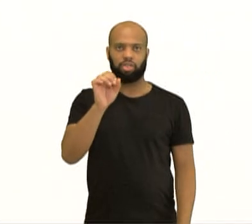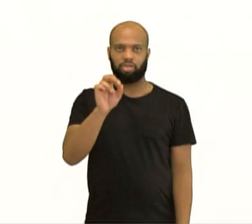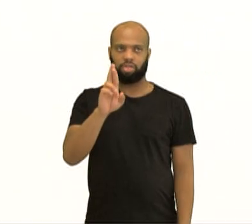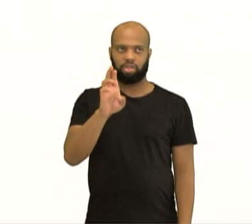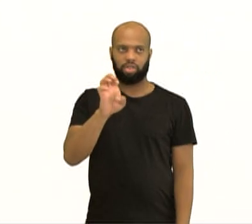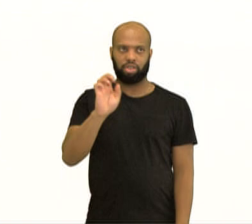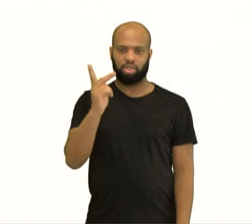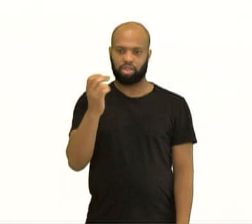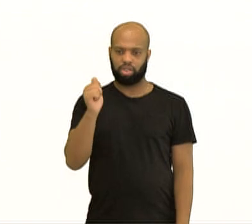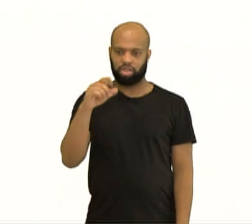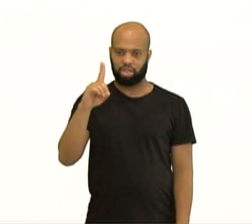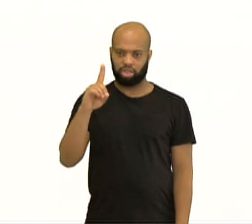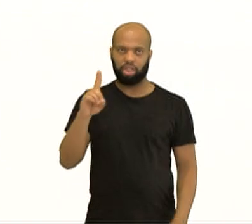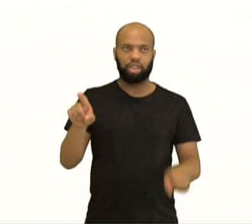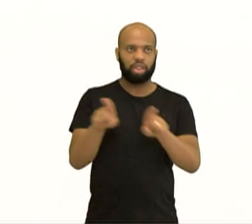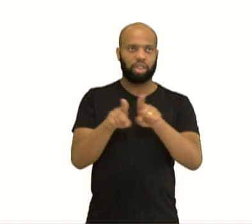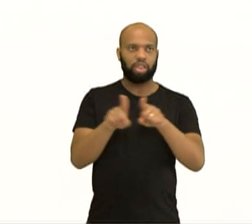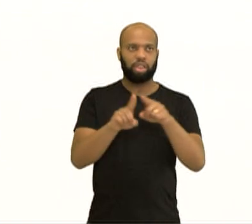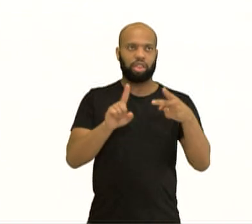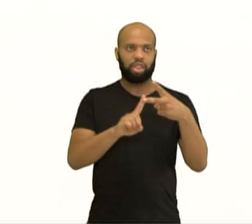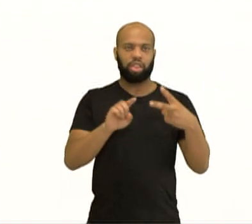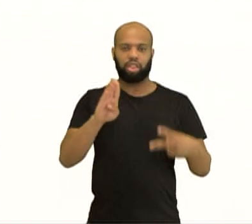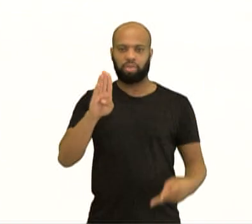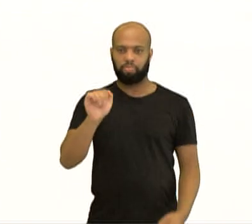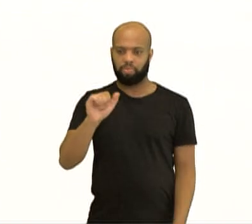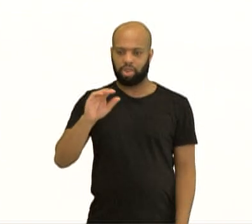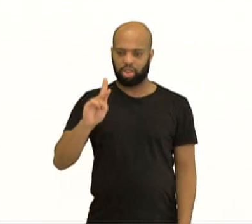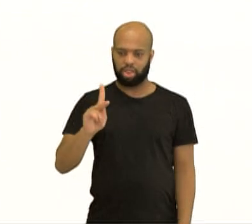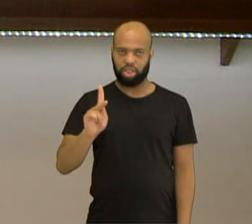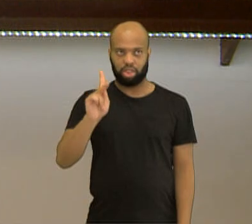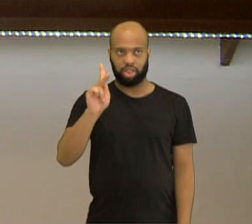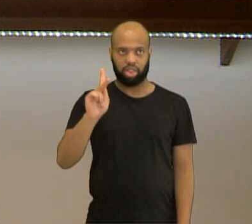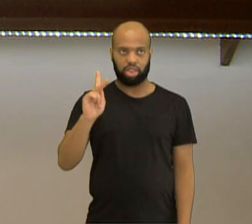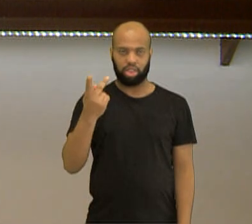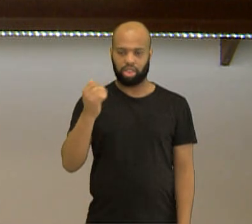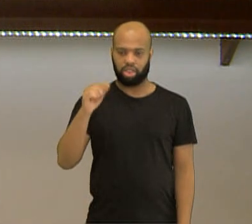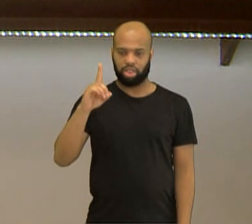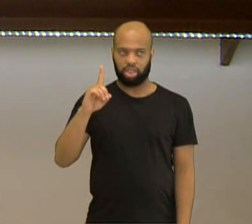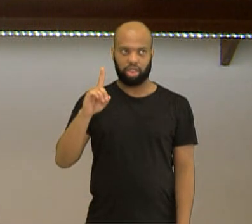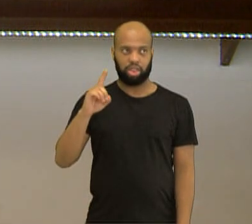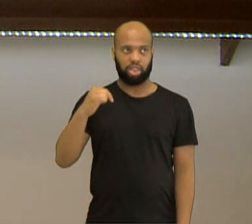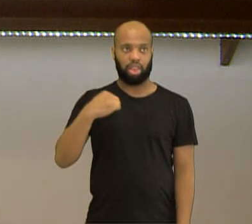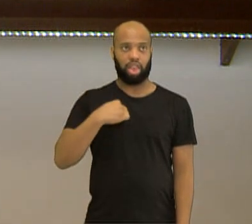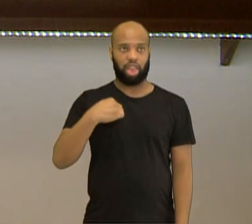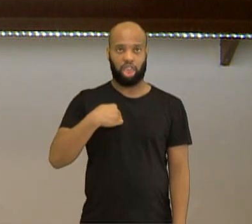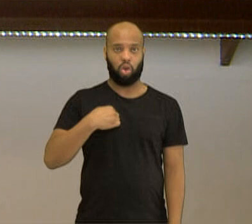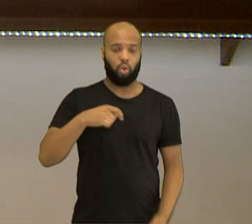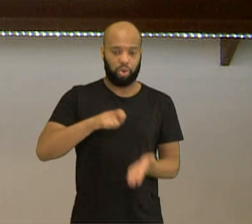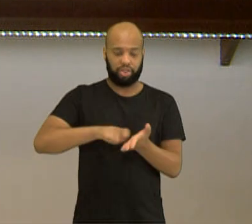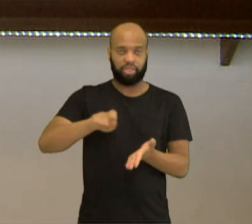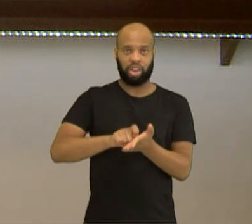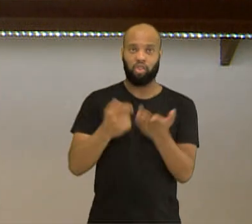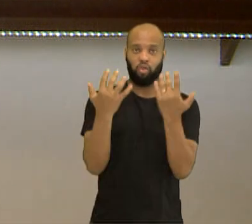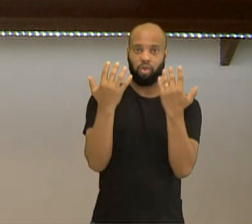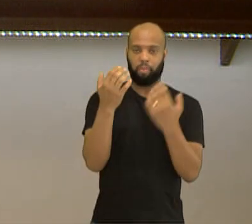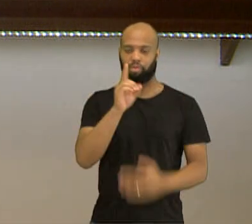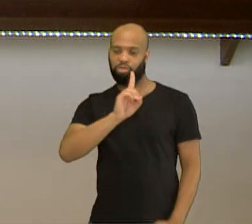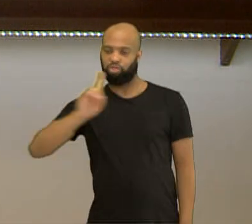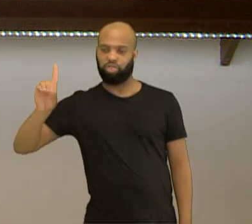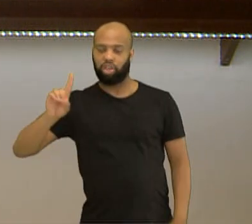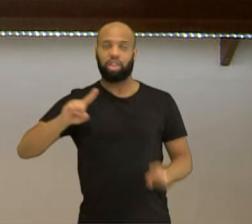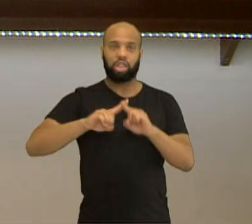o forehand e o backhand nos esportes que tem raquete? Eu sou destra, mas tem as pessoas que